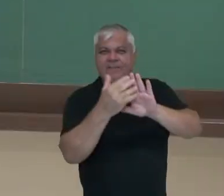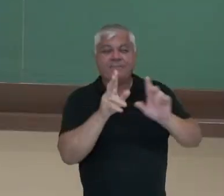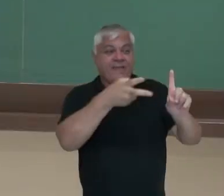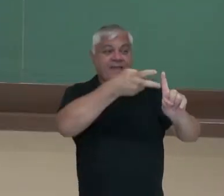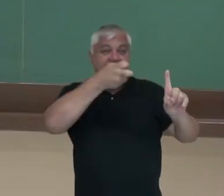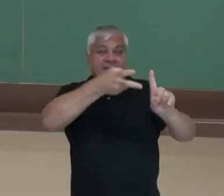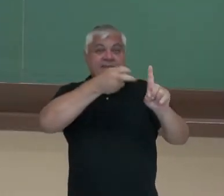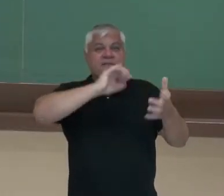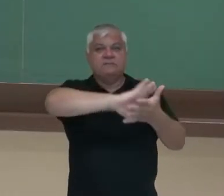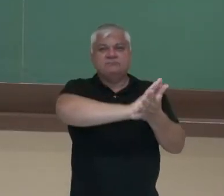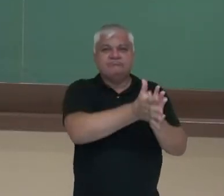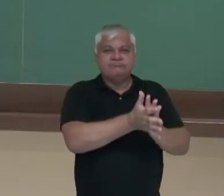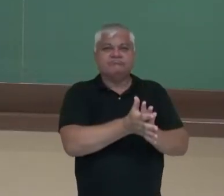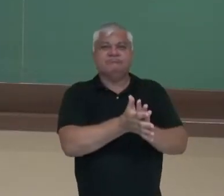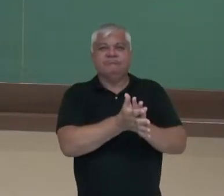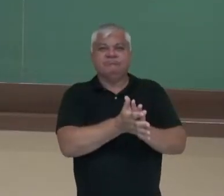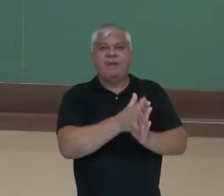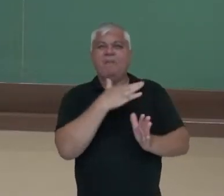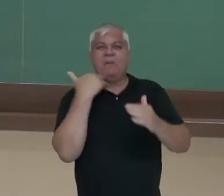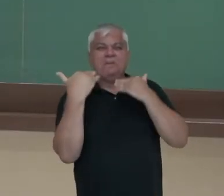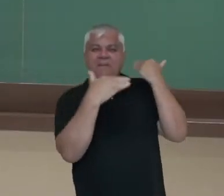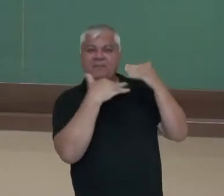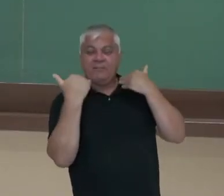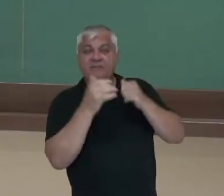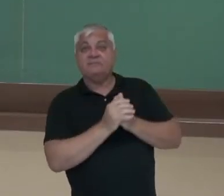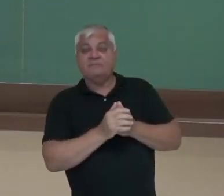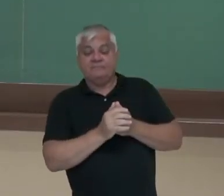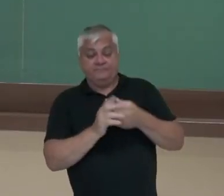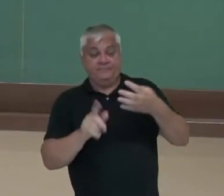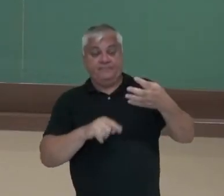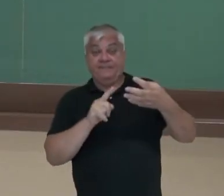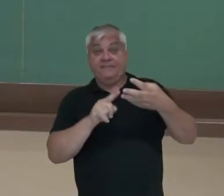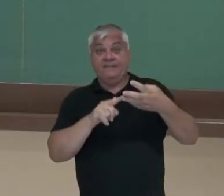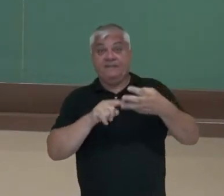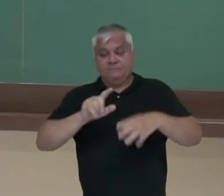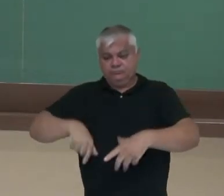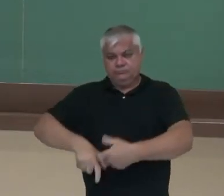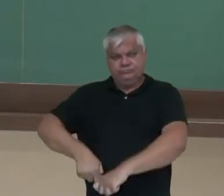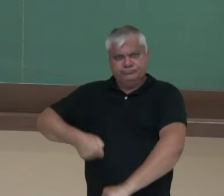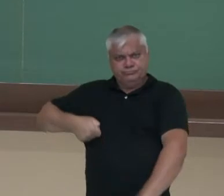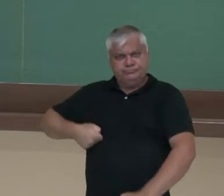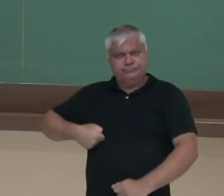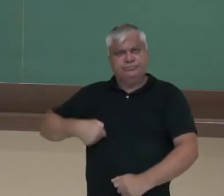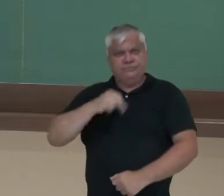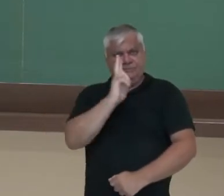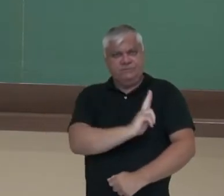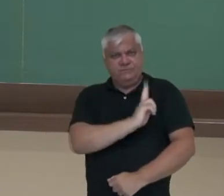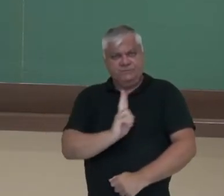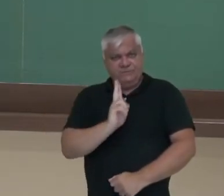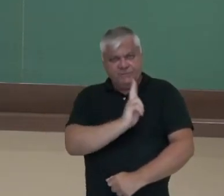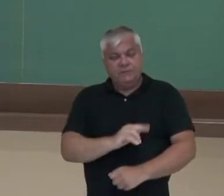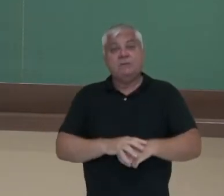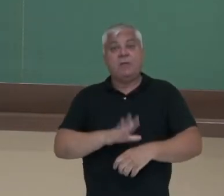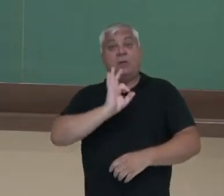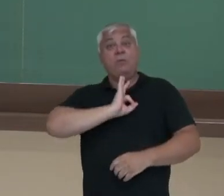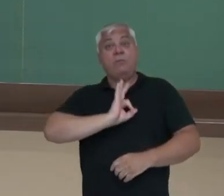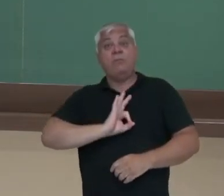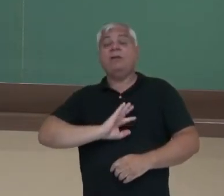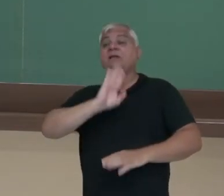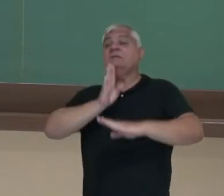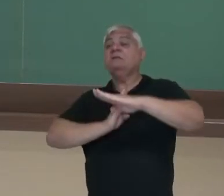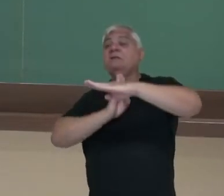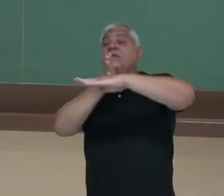Mais um ponto importante para discutir aqui. O que é uma missão jesuíta? Não é missão de objetivo. Missões era o espaço onde ficava uma